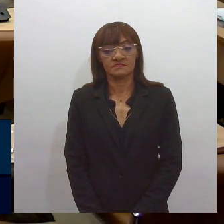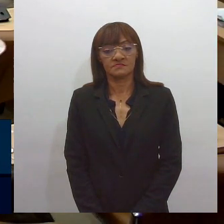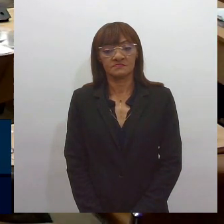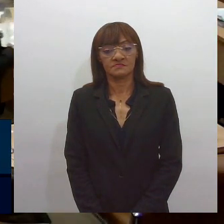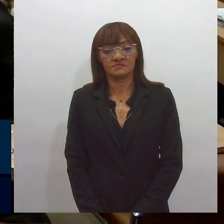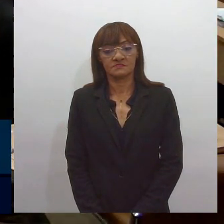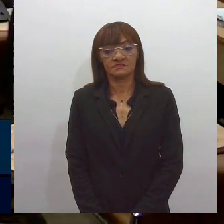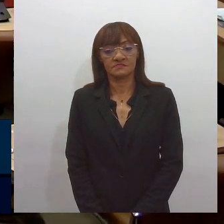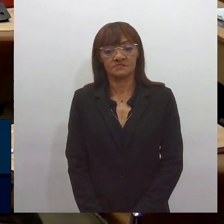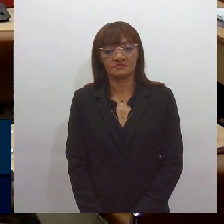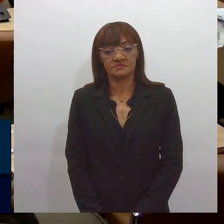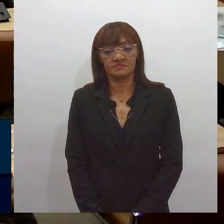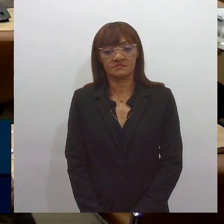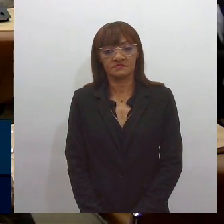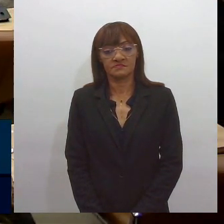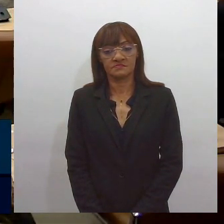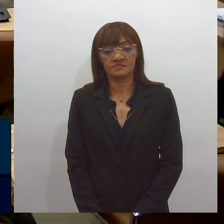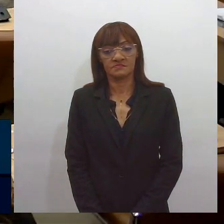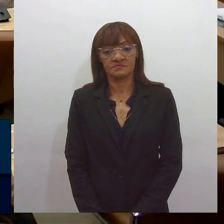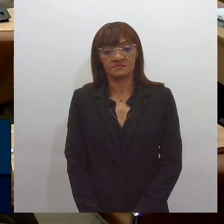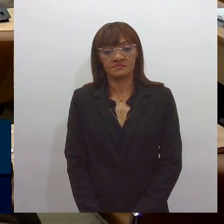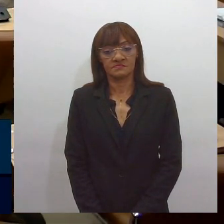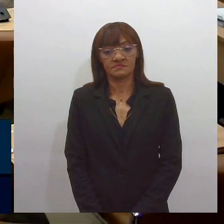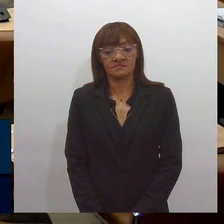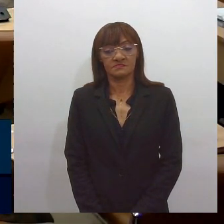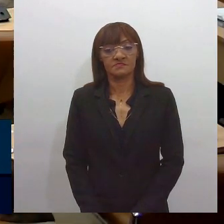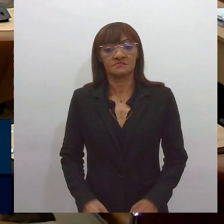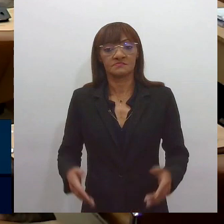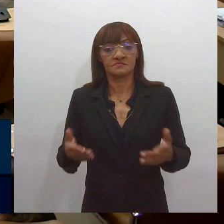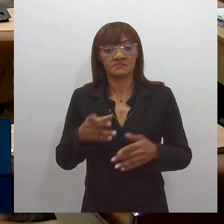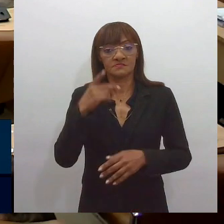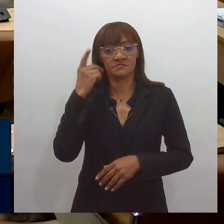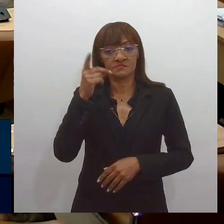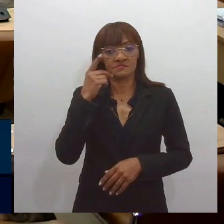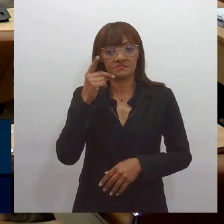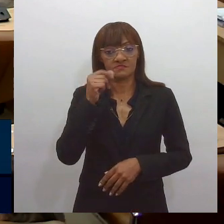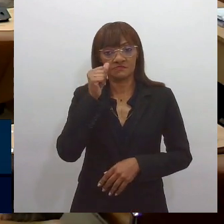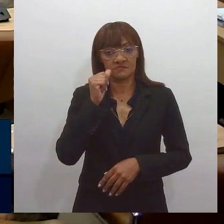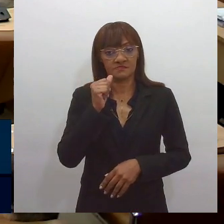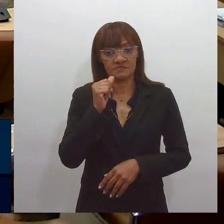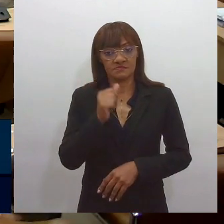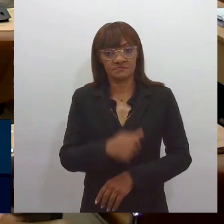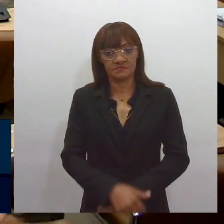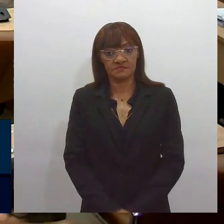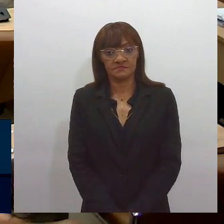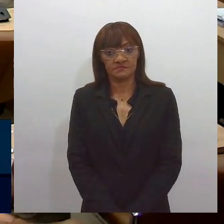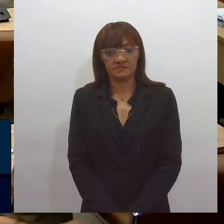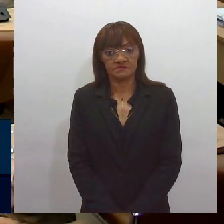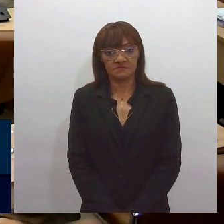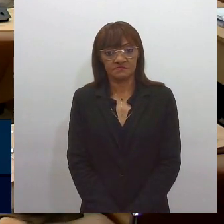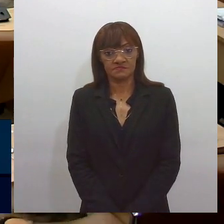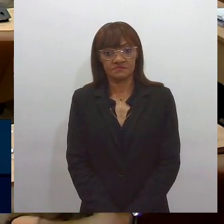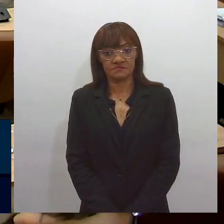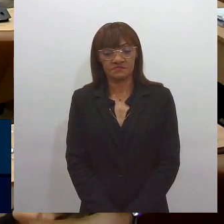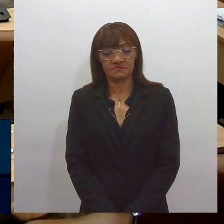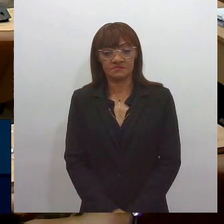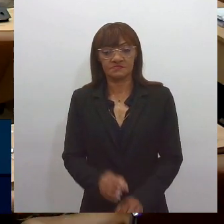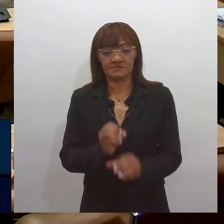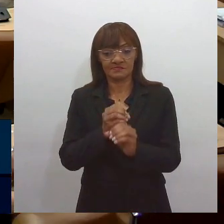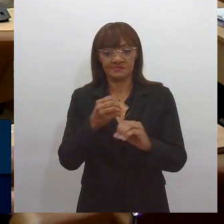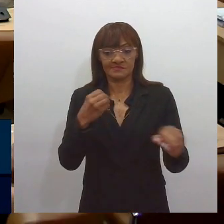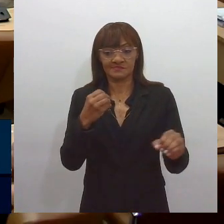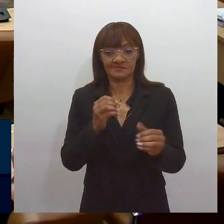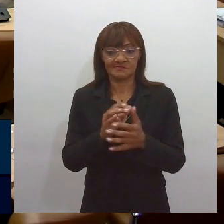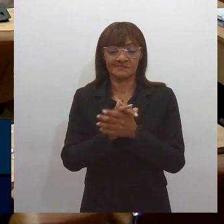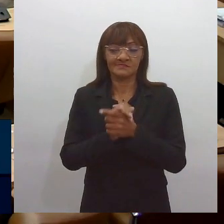tem a palavra deputada Dailton engenheira e tá de parabéns viu responsável agora pela